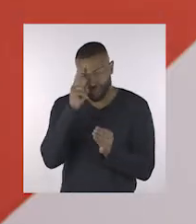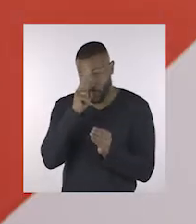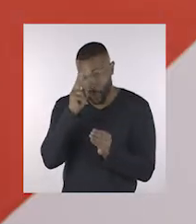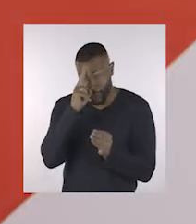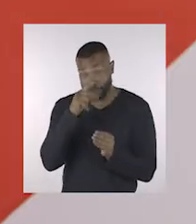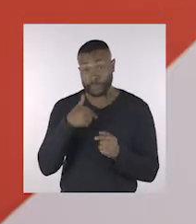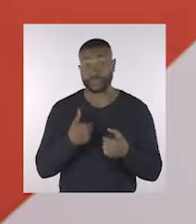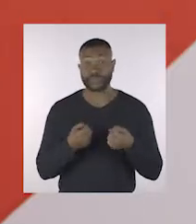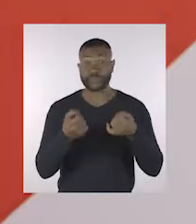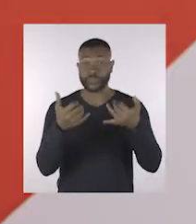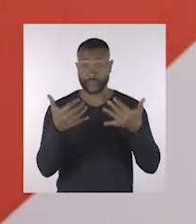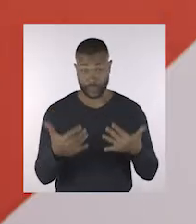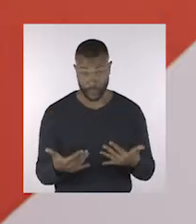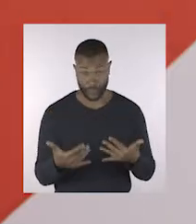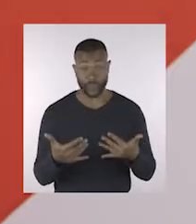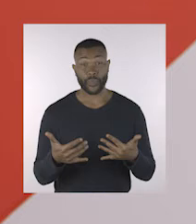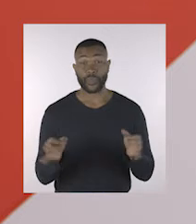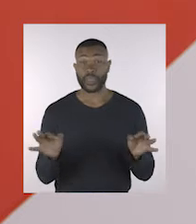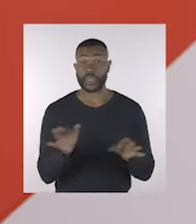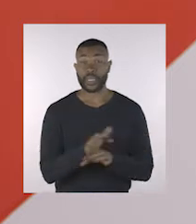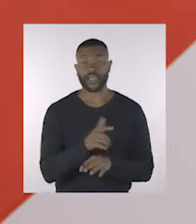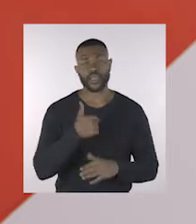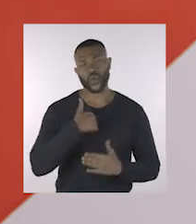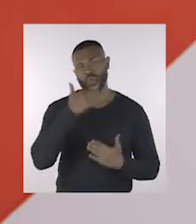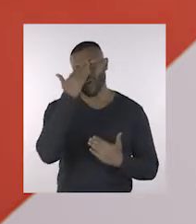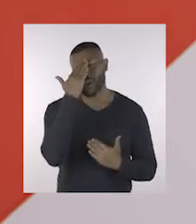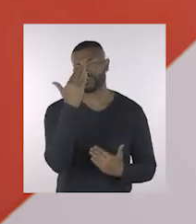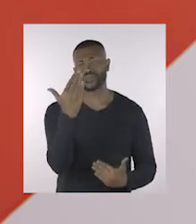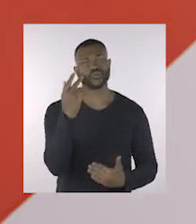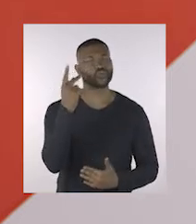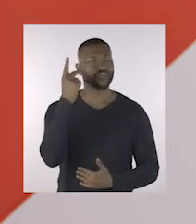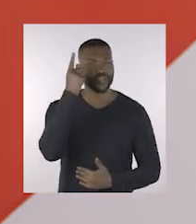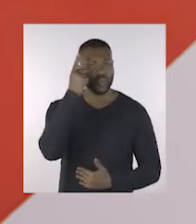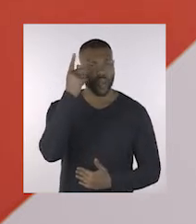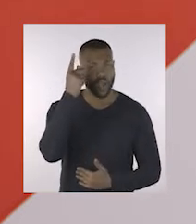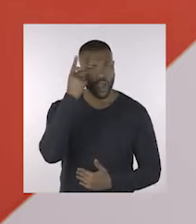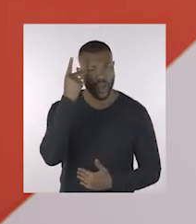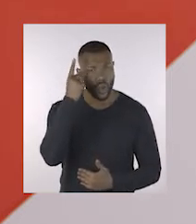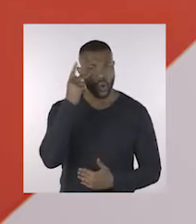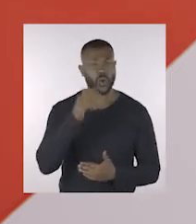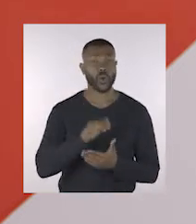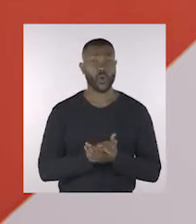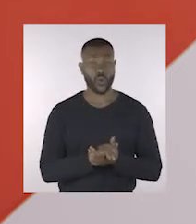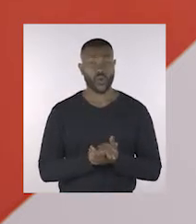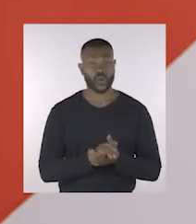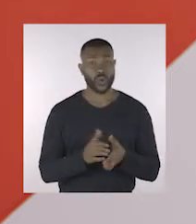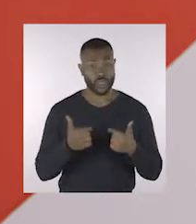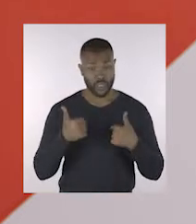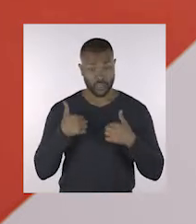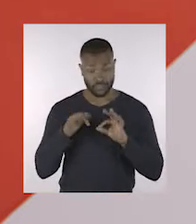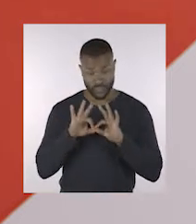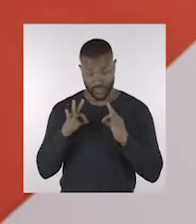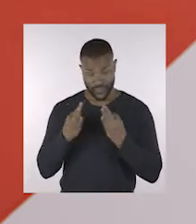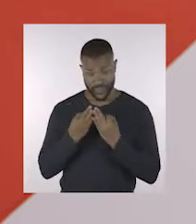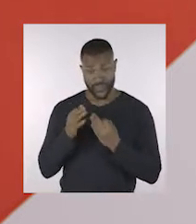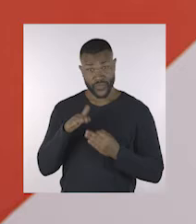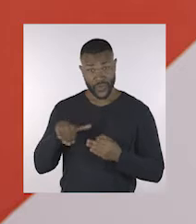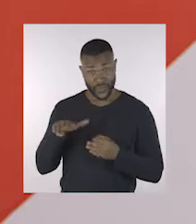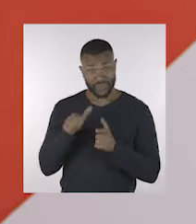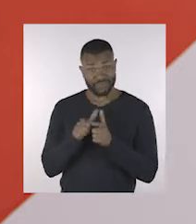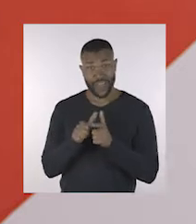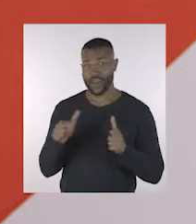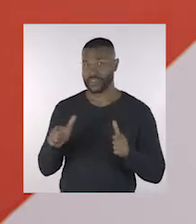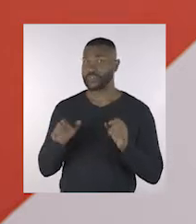é isso e eu quero dizer para encerrar que eu sou muito grato ao São Paulo eu sou de uma firma é filha de uma filha de uma família grande